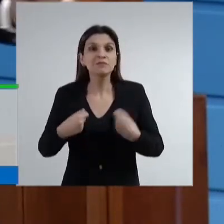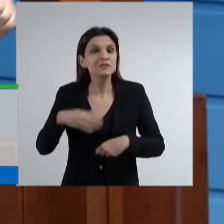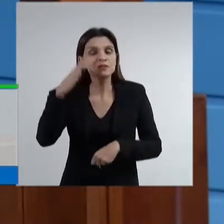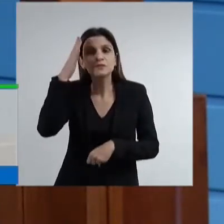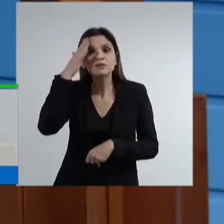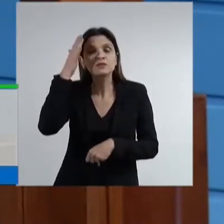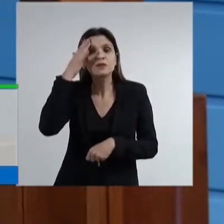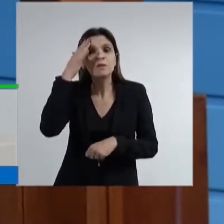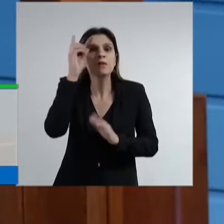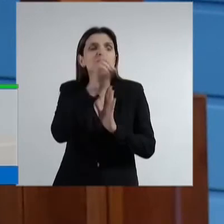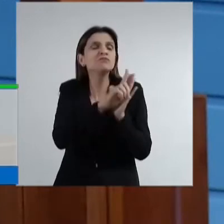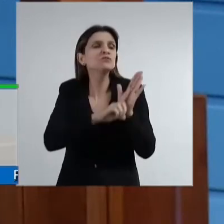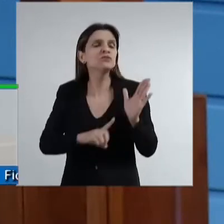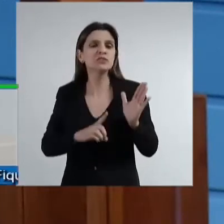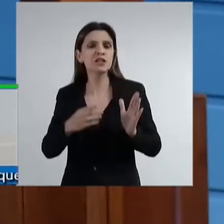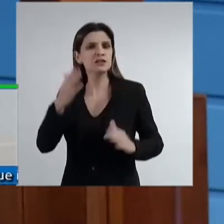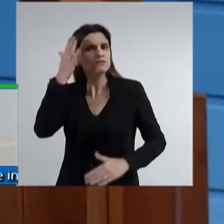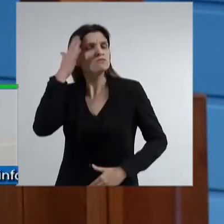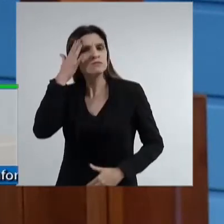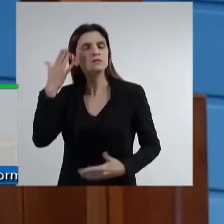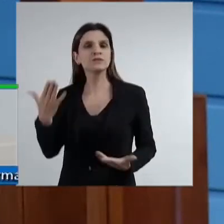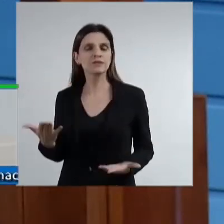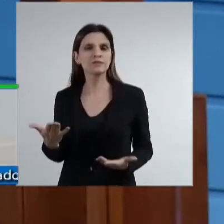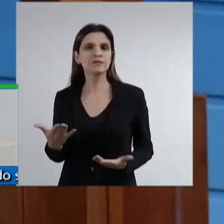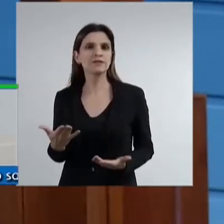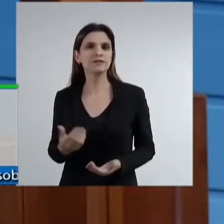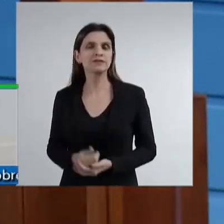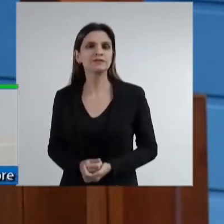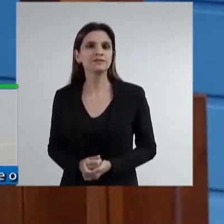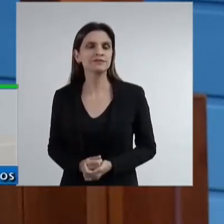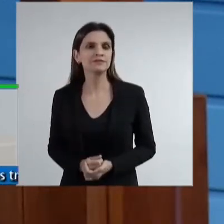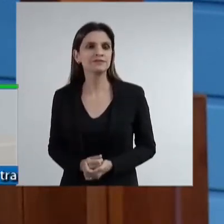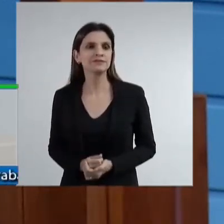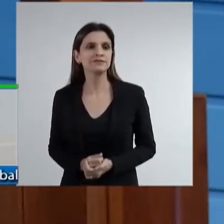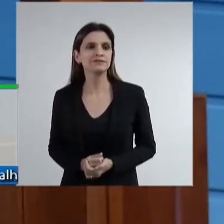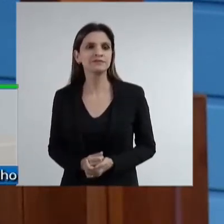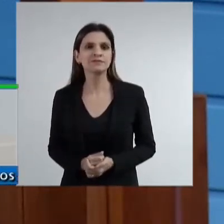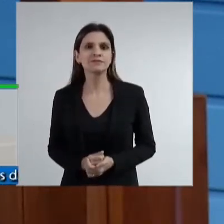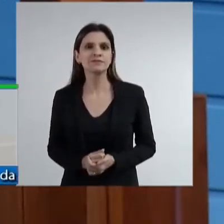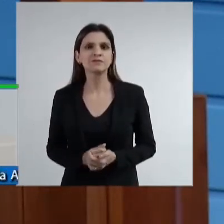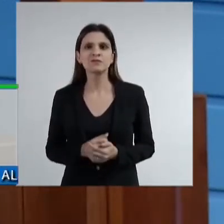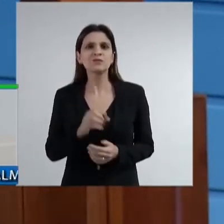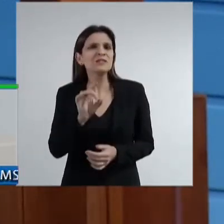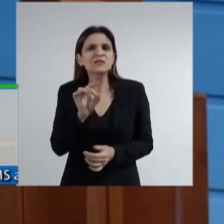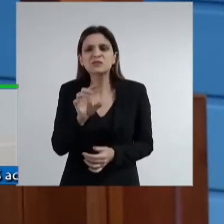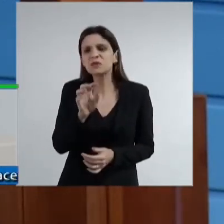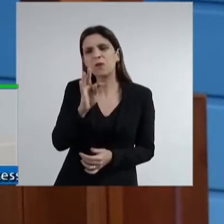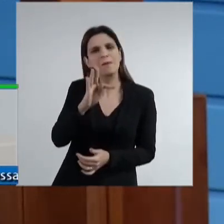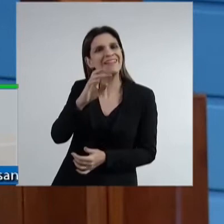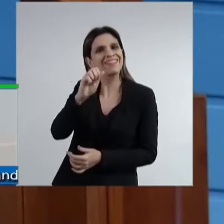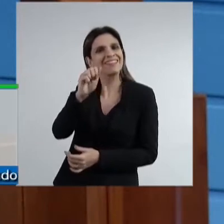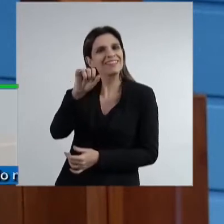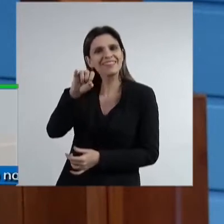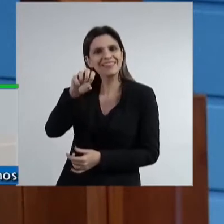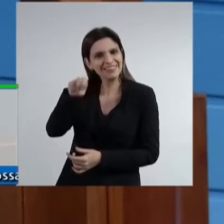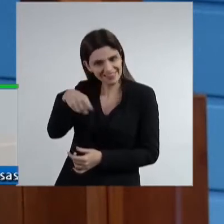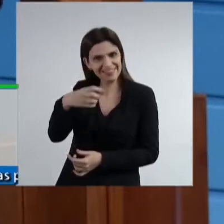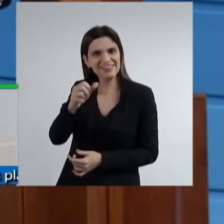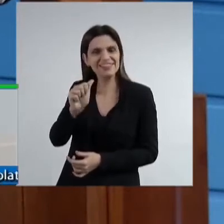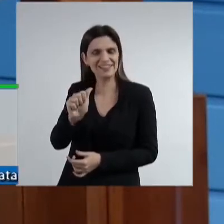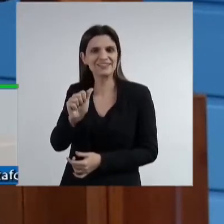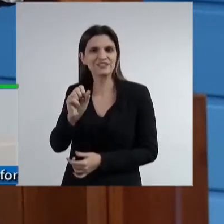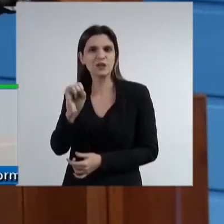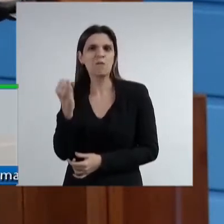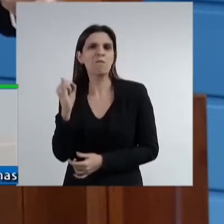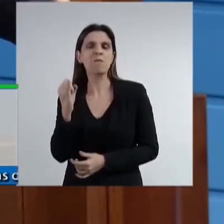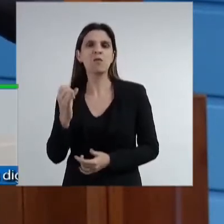quanto que custou, já que é um ressarcimento. Não é uma taxa simples, comum, ela é complexa, e eu